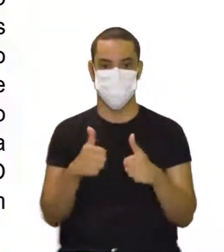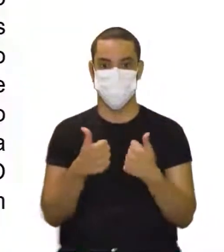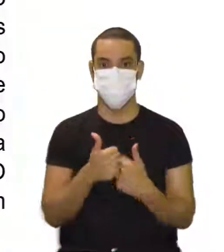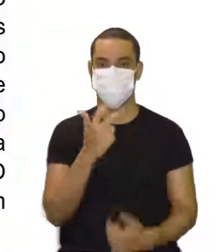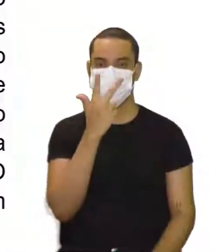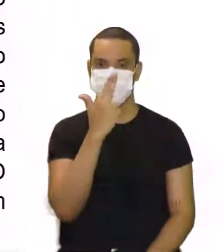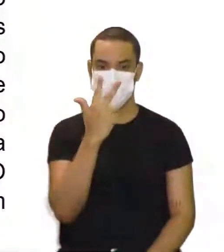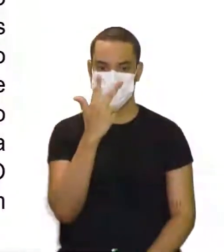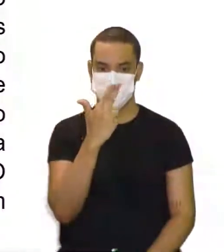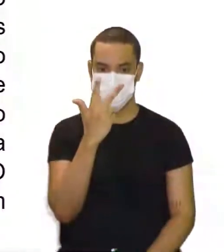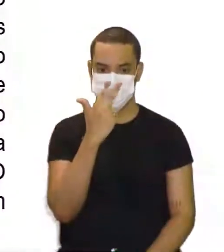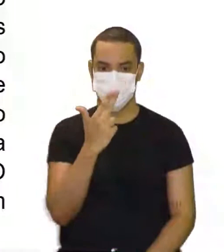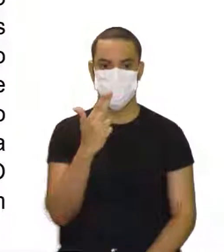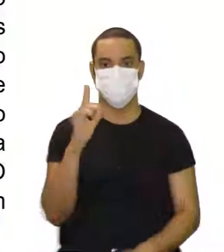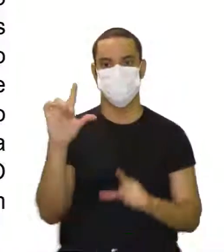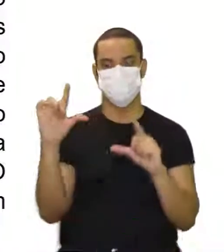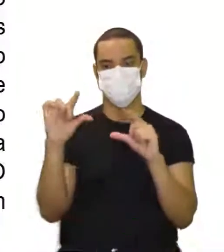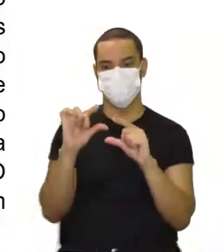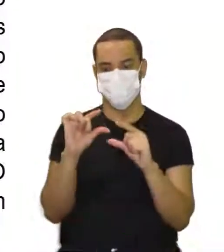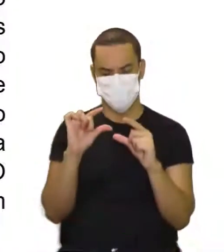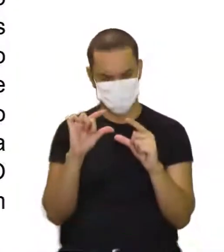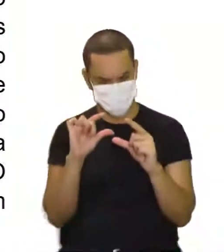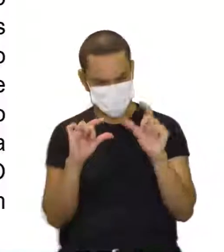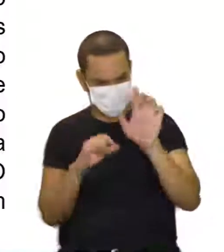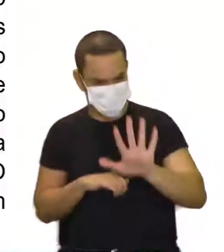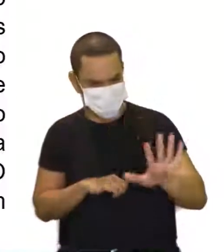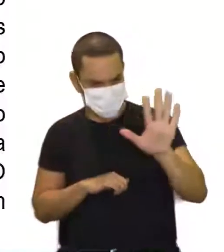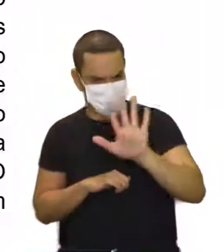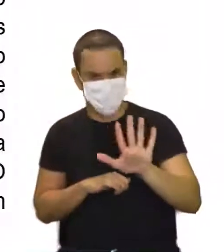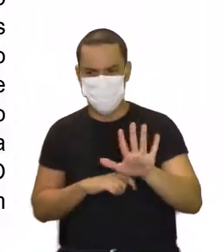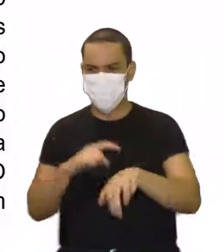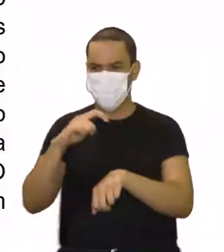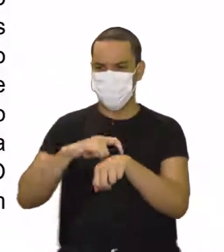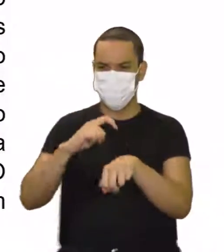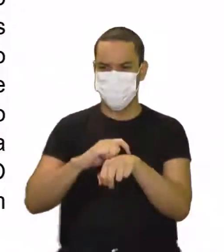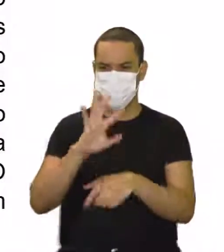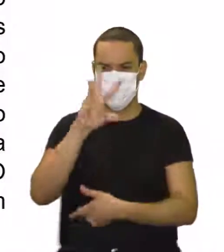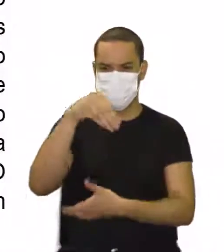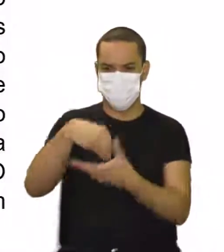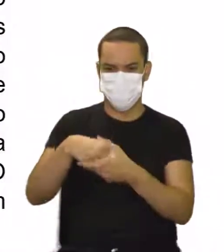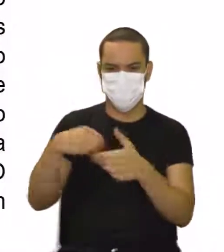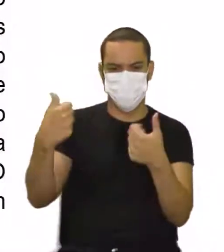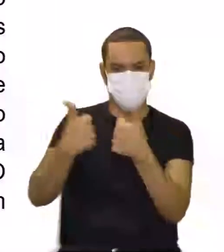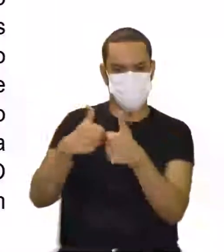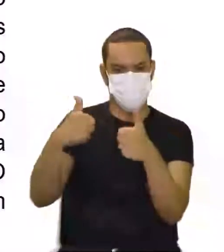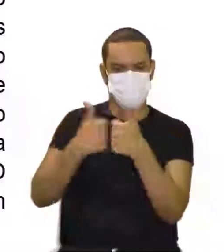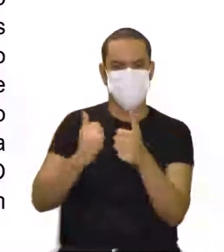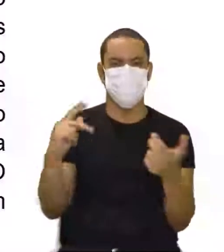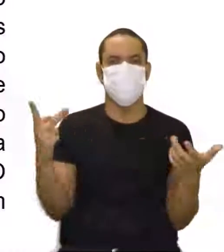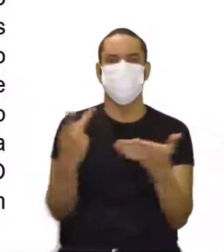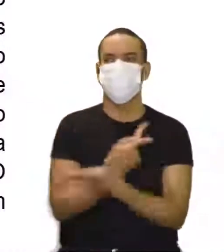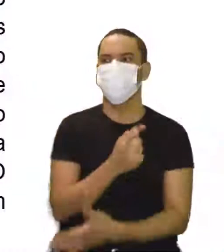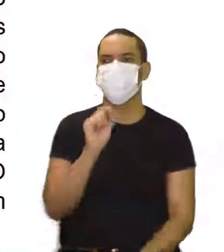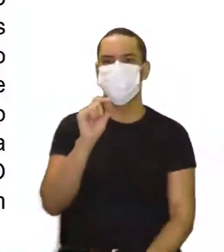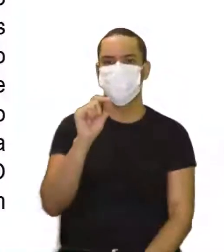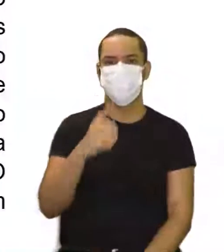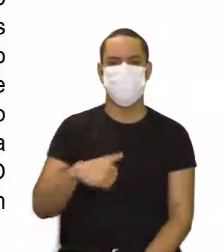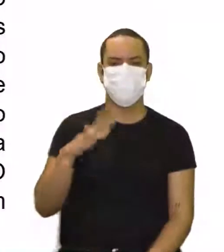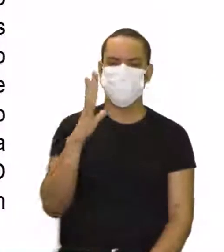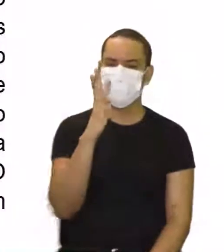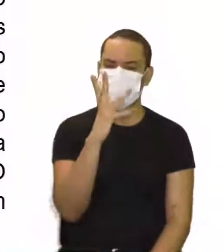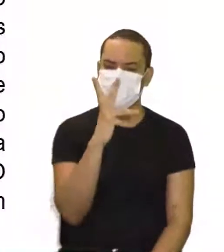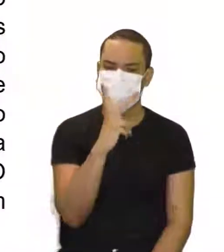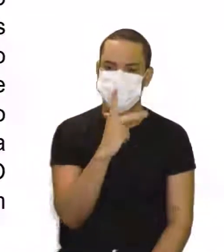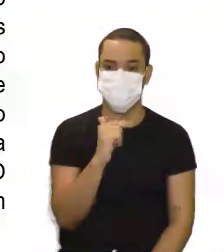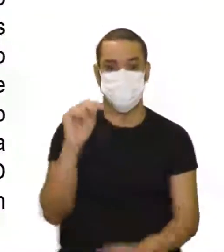pareceria menor e o tempo dentro desse ônibus correria mais lentamente em